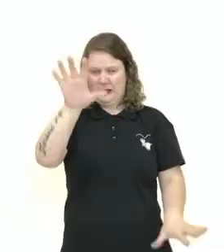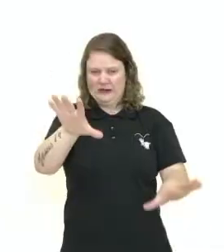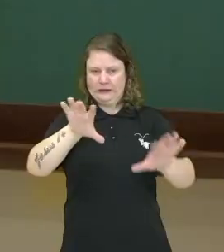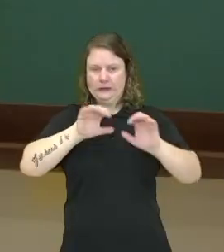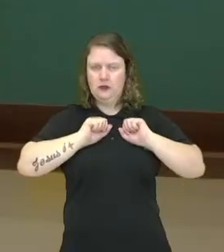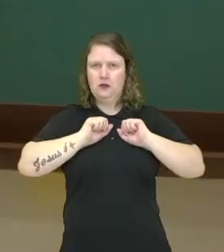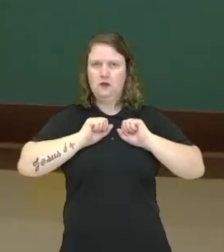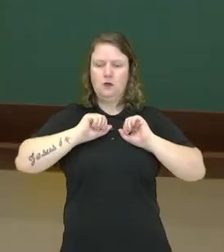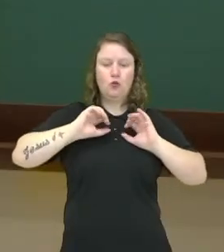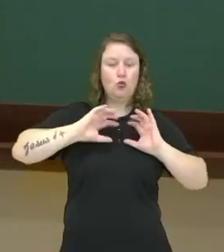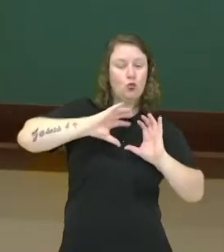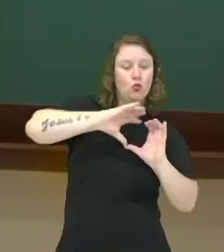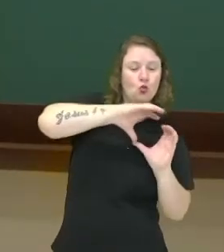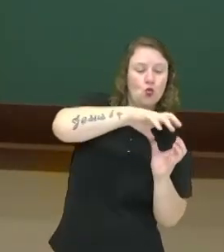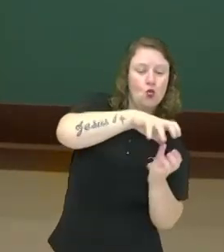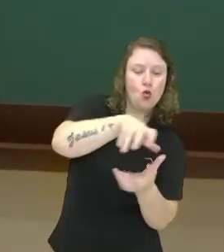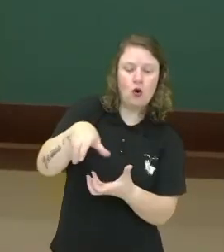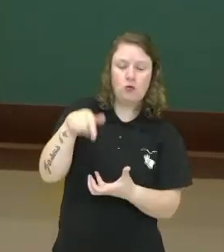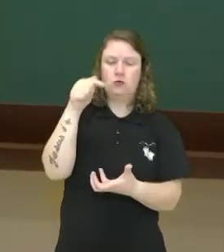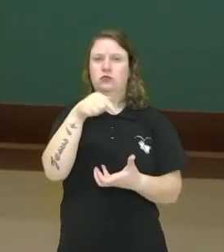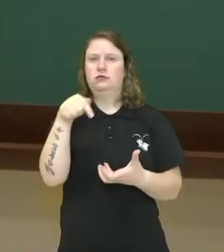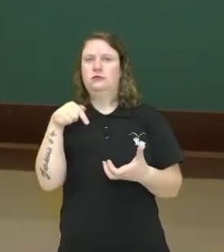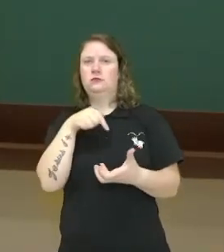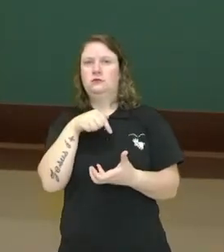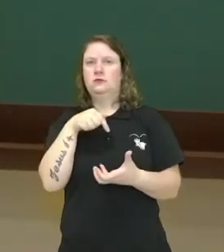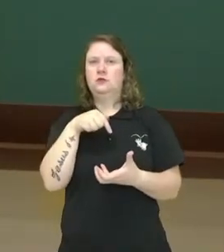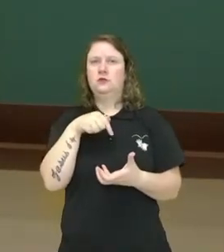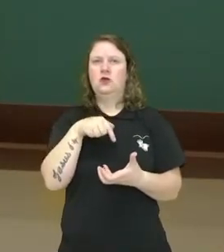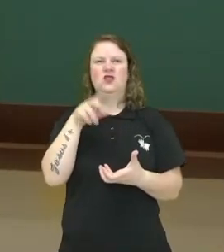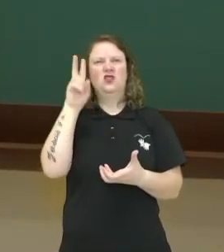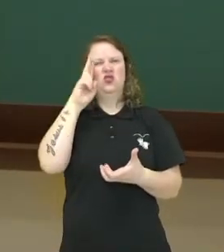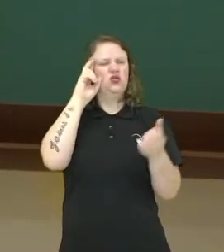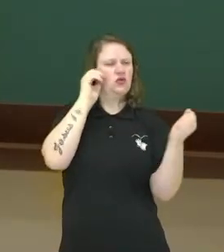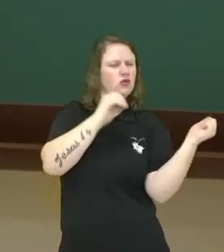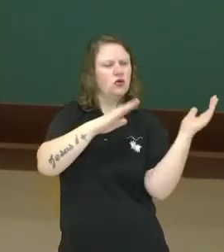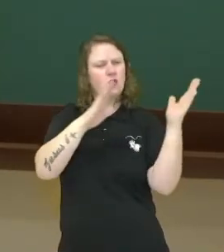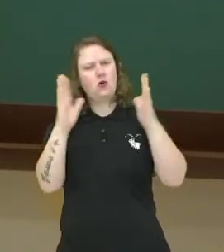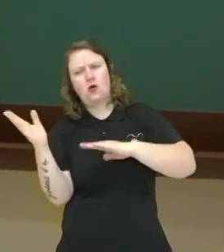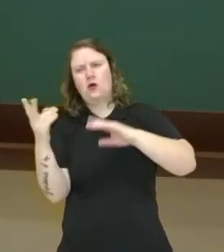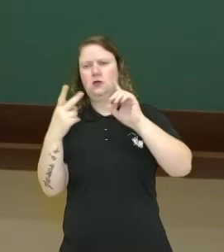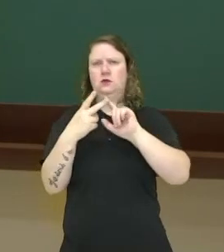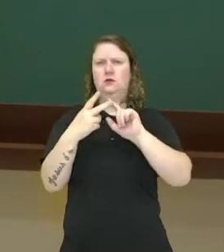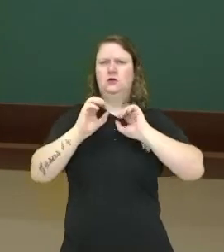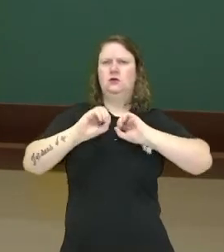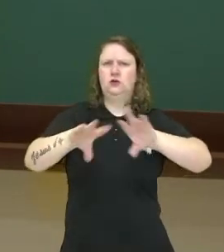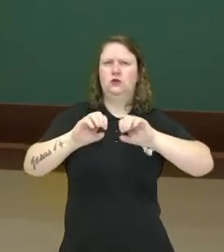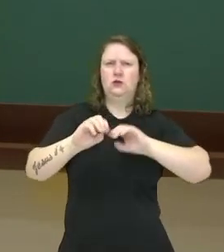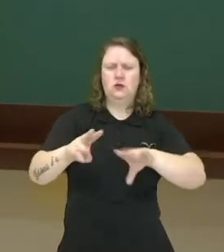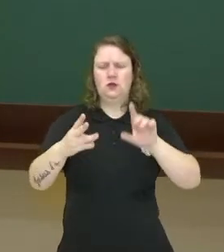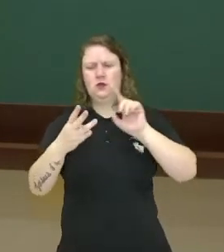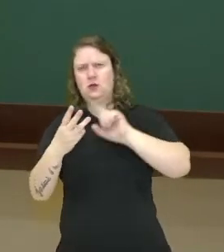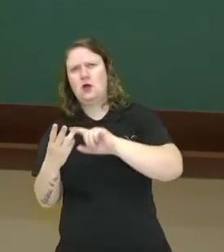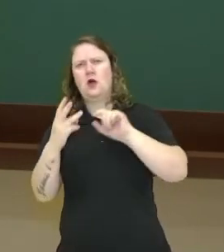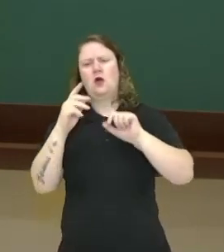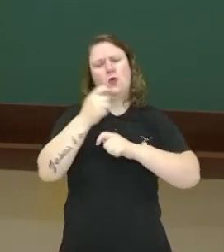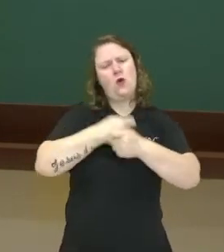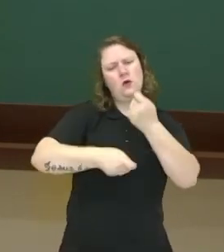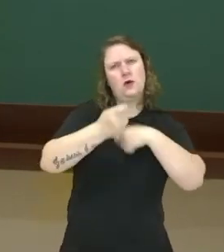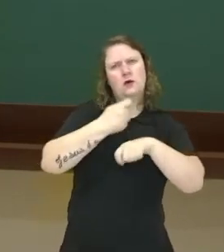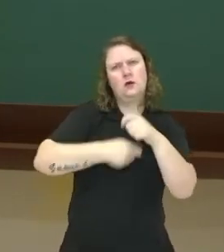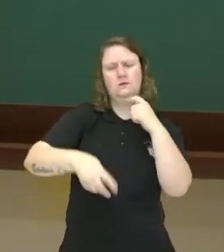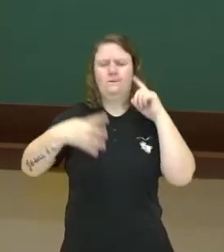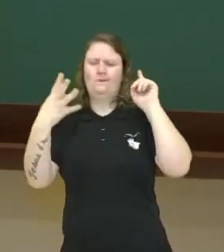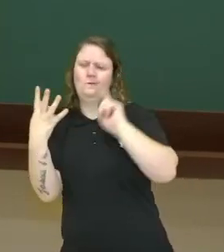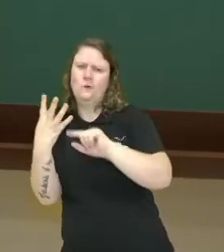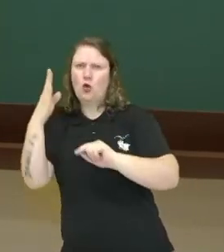processo envolvendo toda a questão histórica, educação, desenvolvimento econômico, as forças armadas presentes na defesa